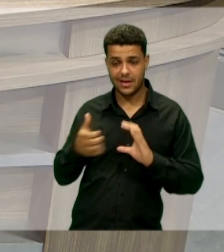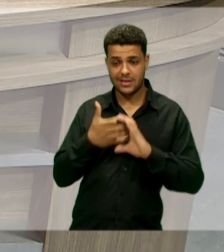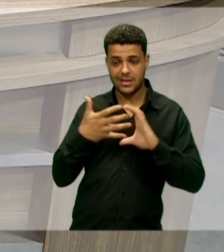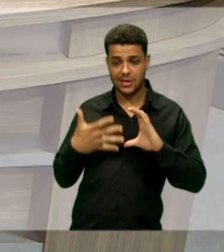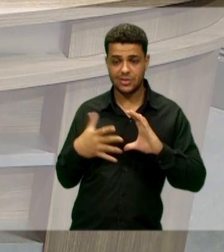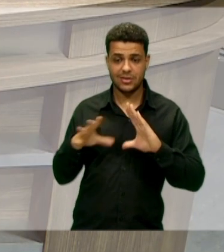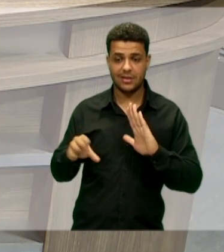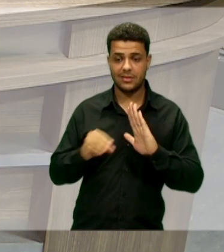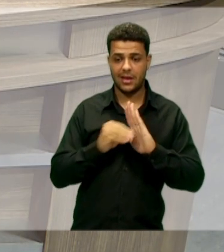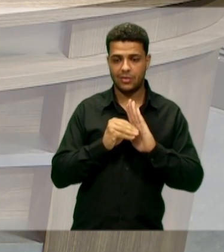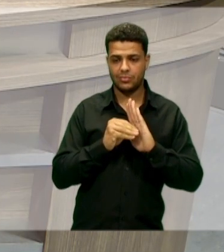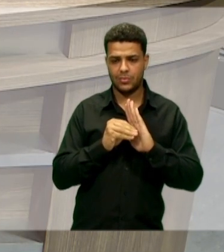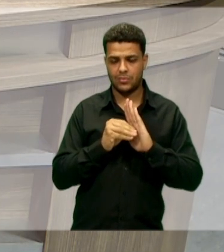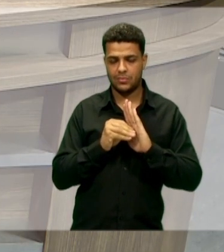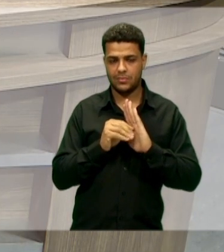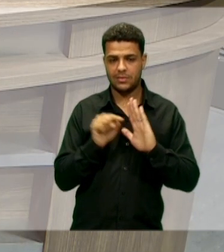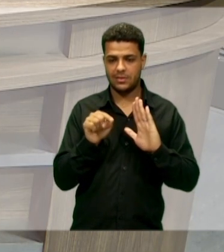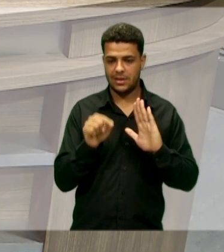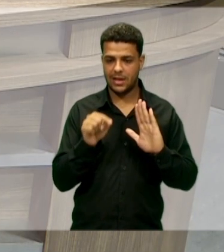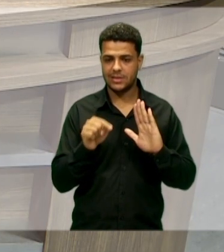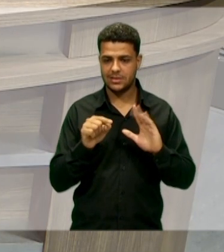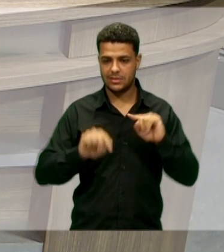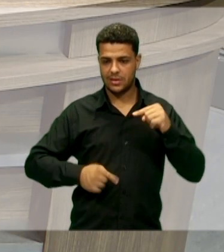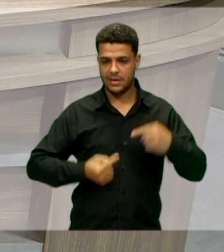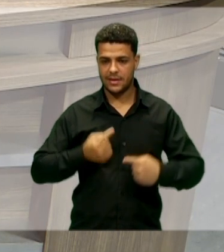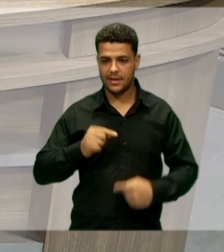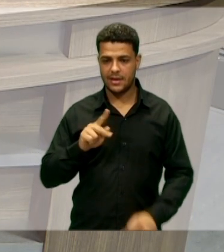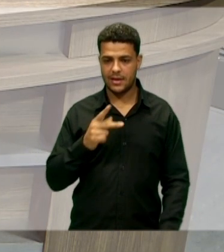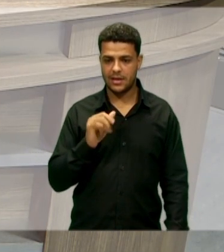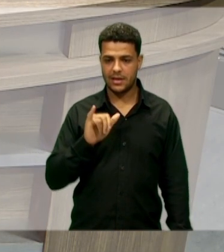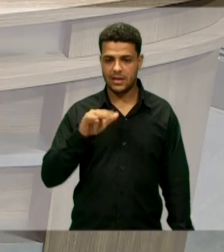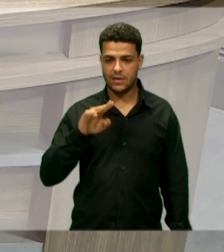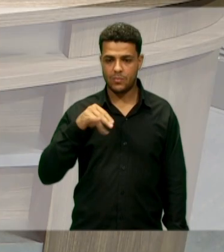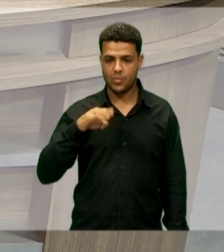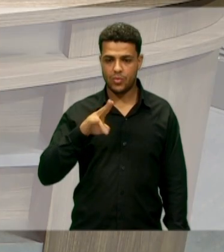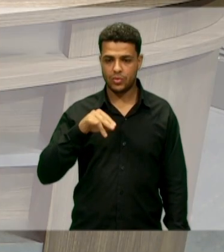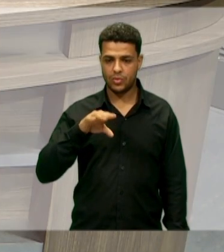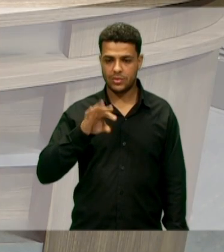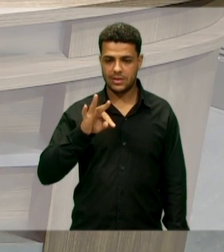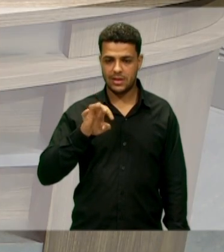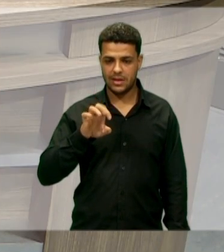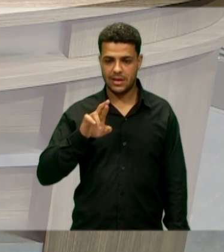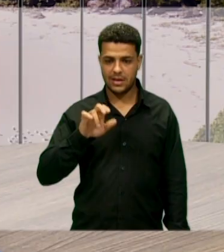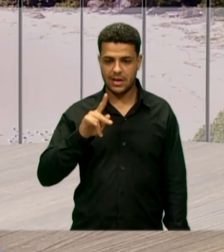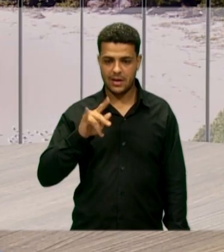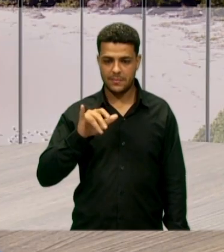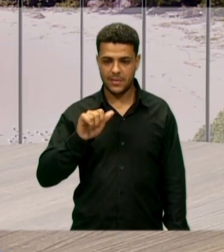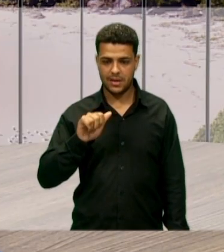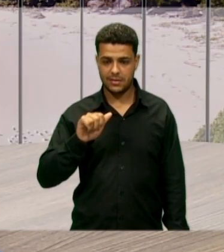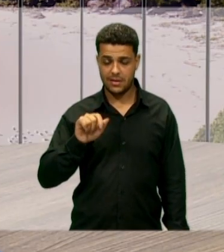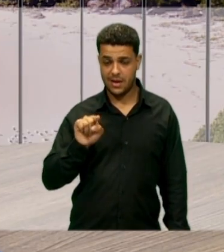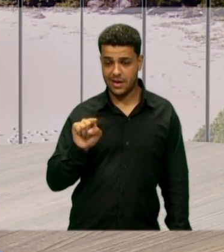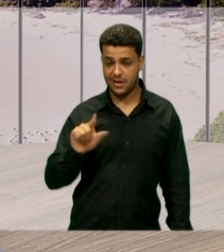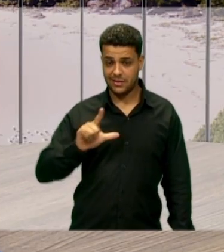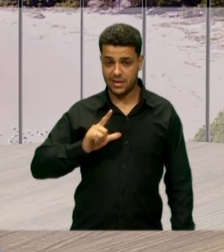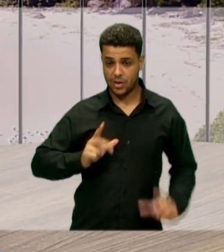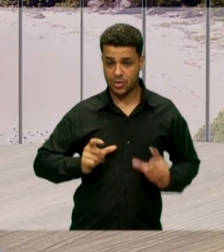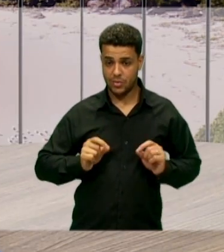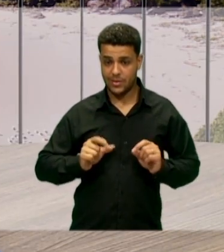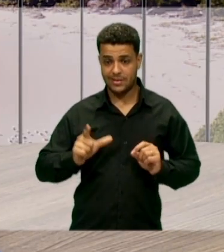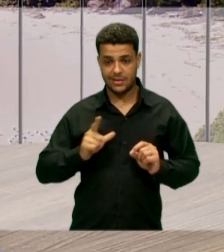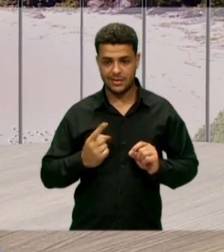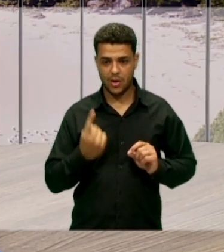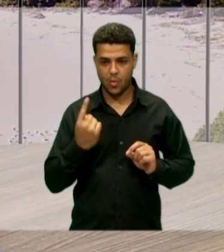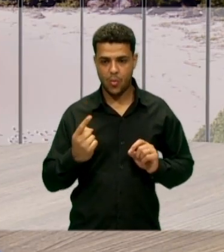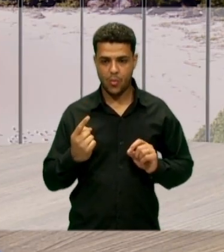qualifica para fazer a imunoterapia? A primeira coisa, sim, é um paciente que tem câncer, ele tem que ter um oncologista.